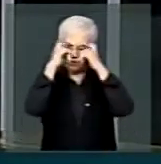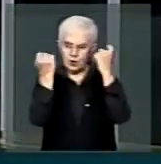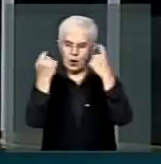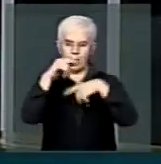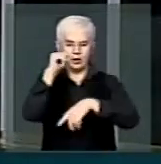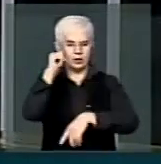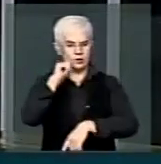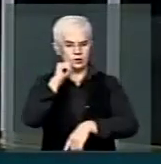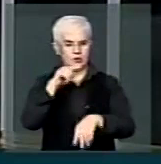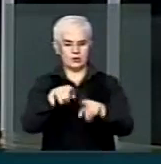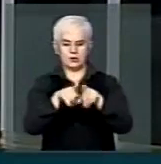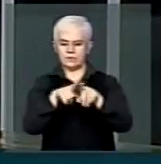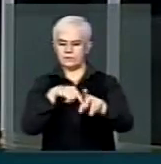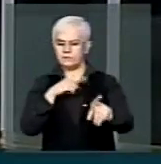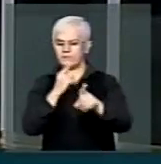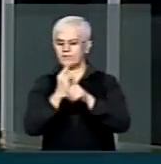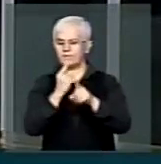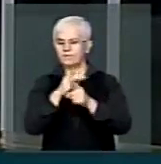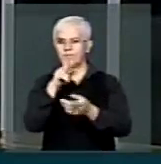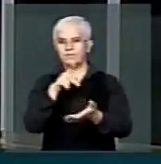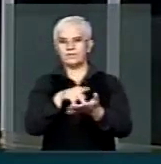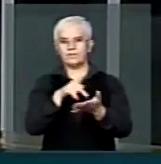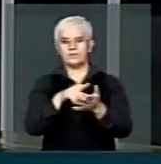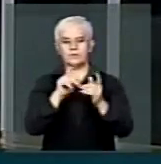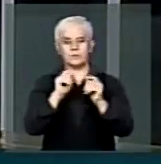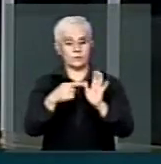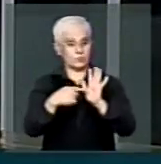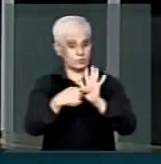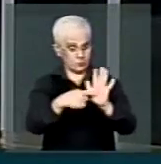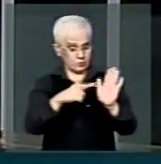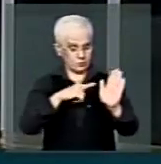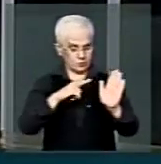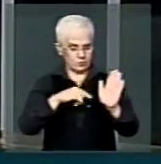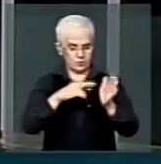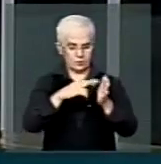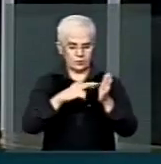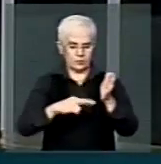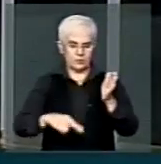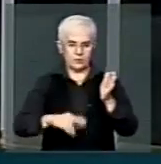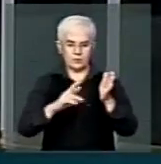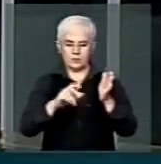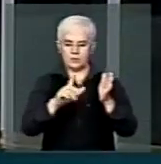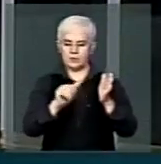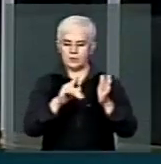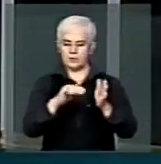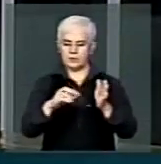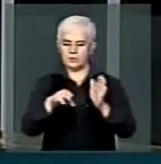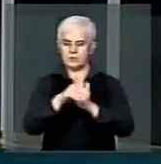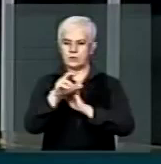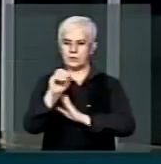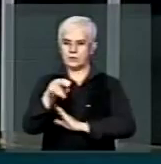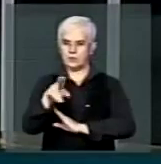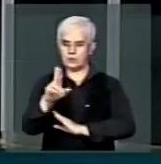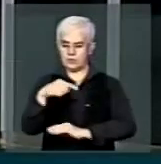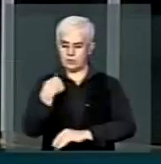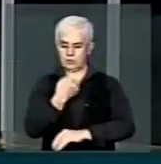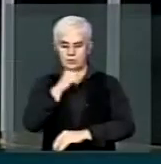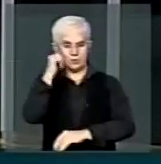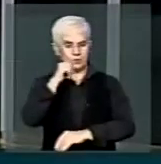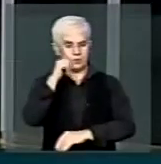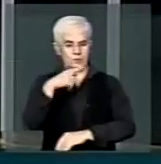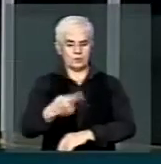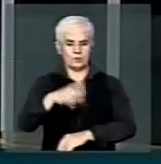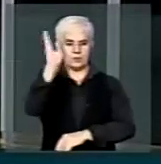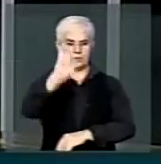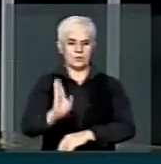Mulher. Pude constatar exatamente o que aponta o relatório da ONU, que nós, mulheres